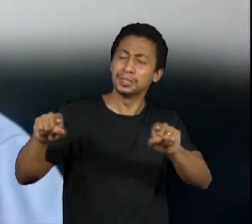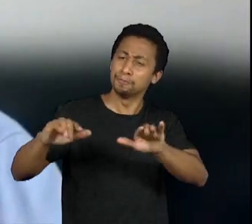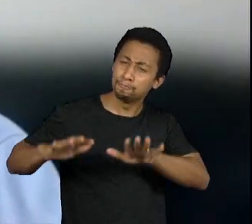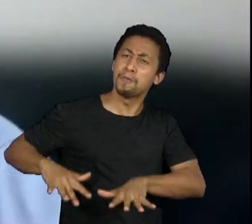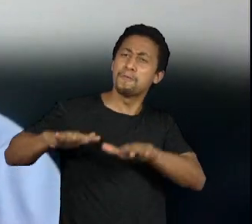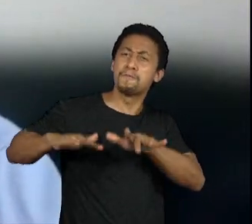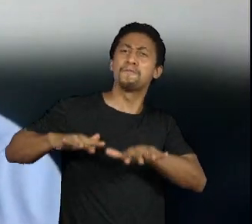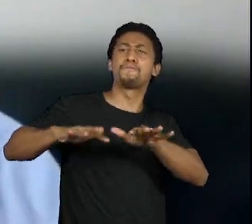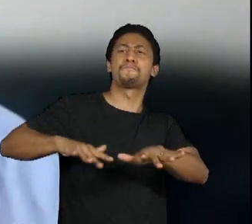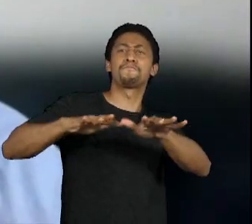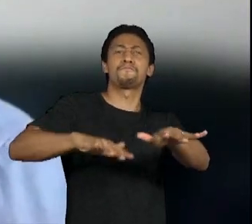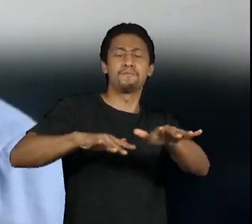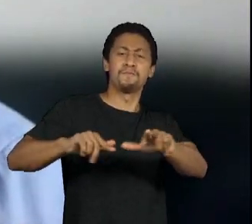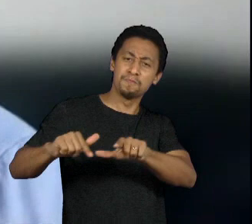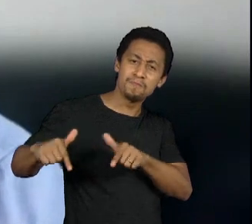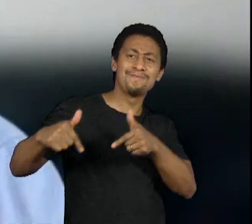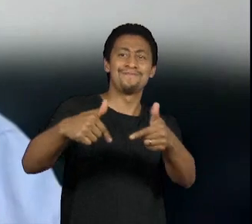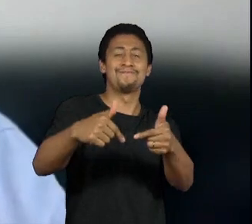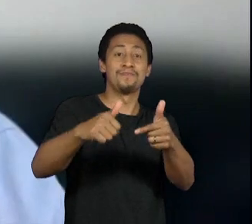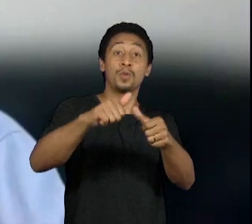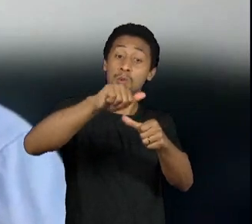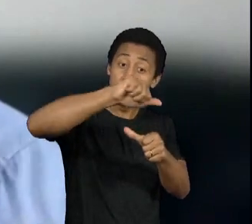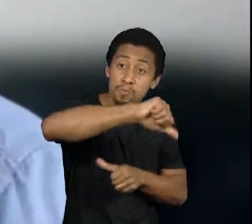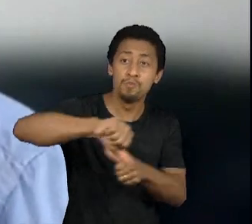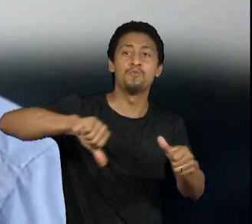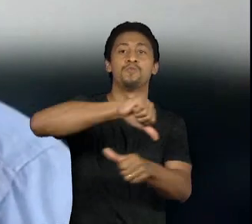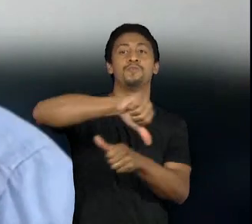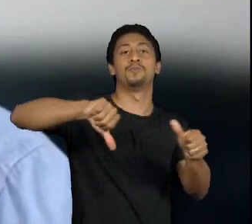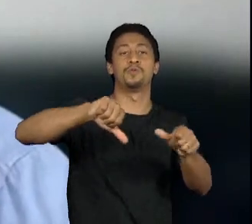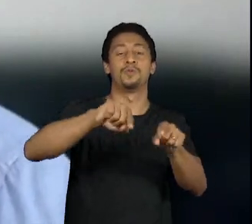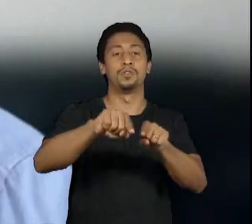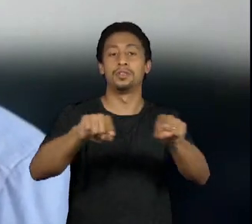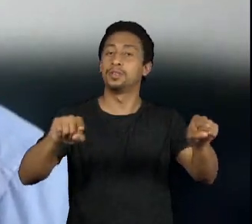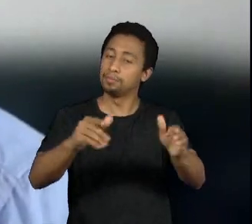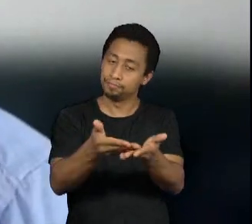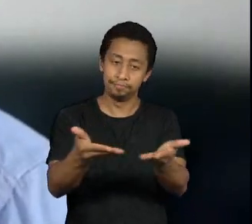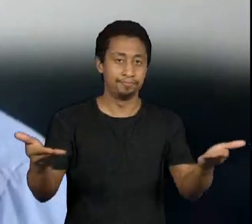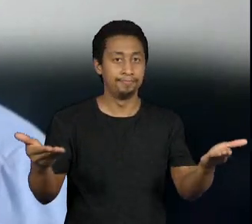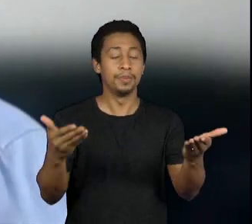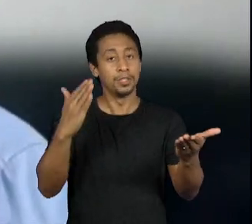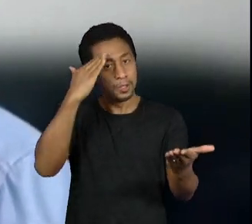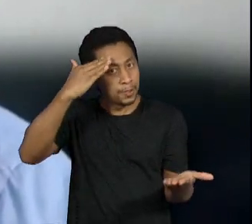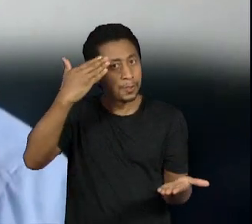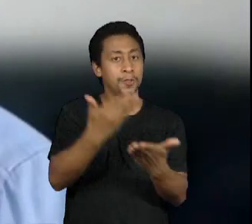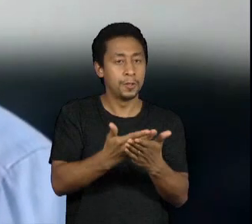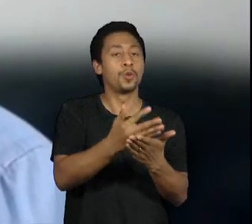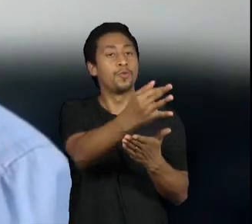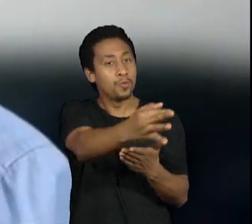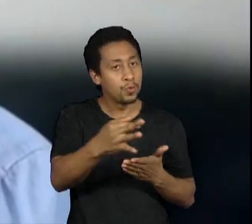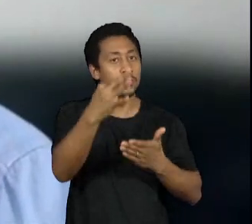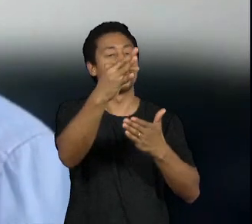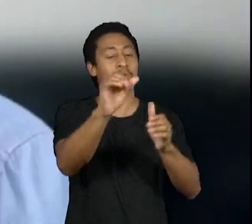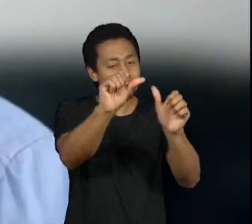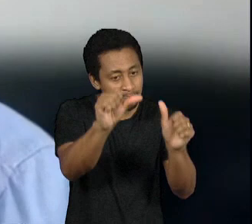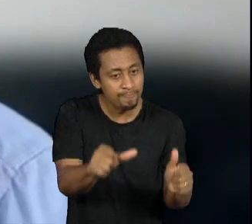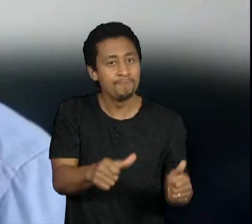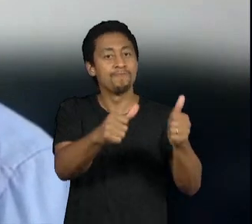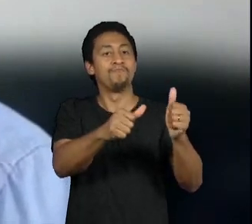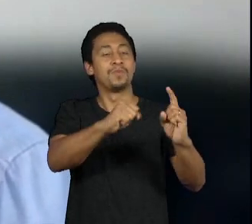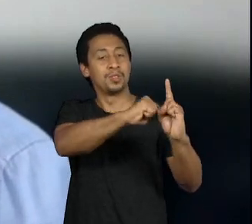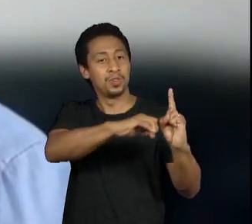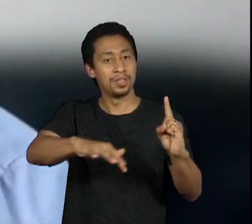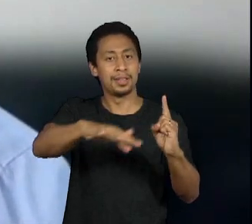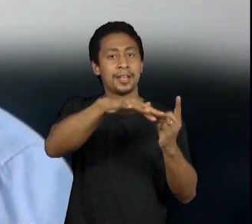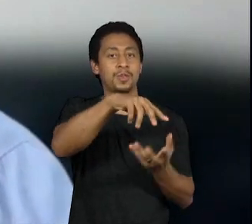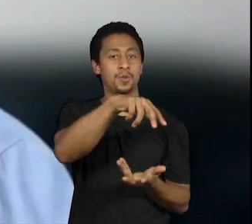manifestando cada vez mais, possam mudar esta trajetória para que a gente possa construir uma sociedade mais